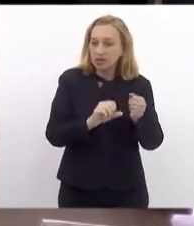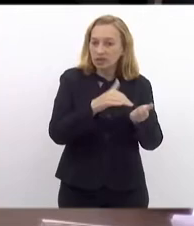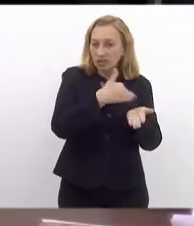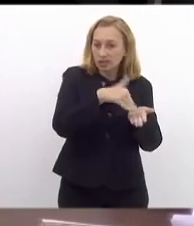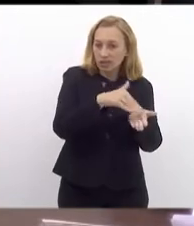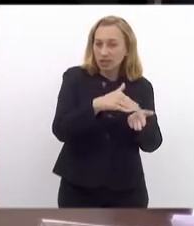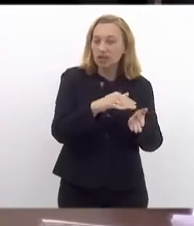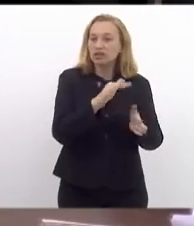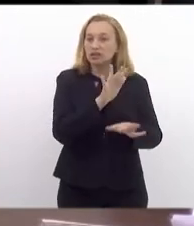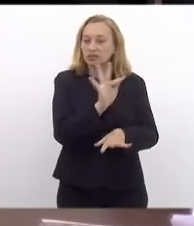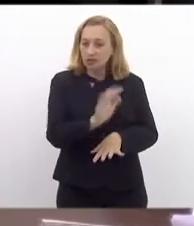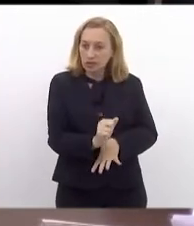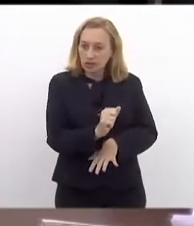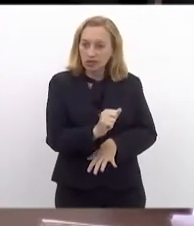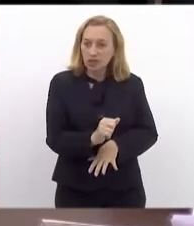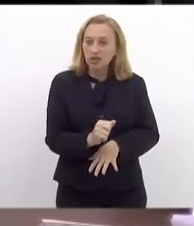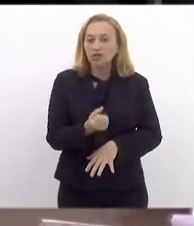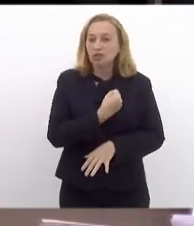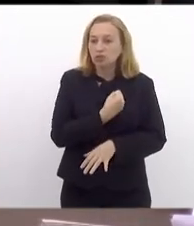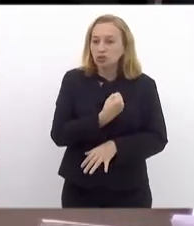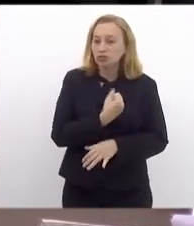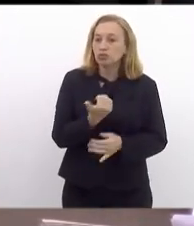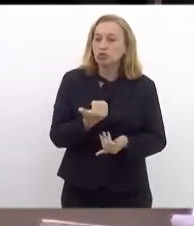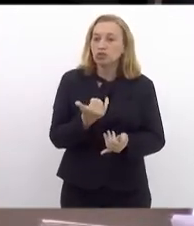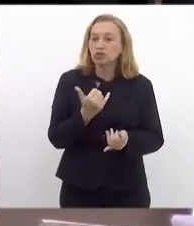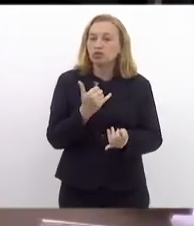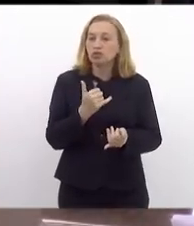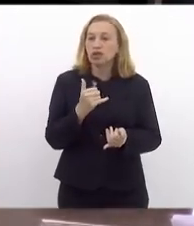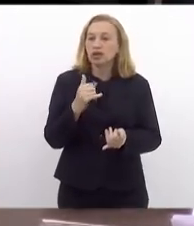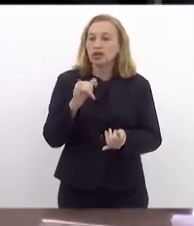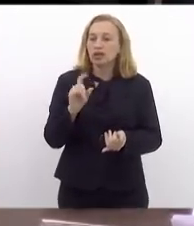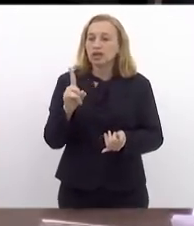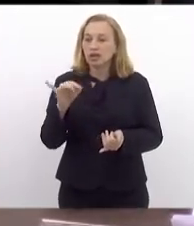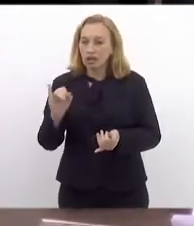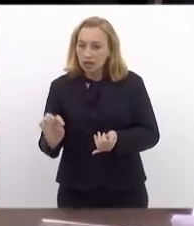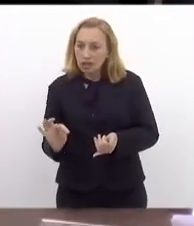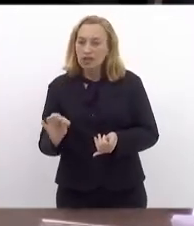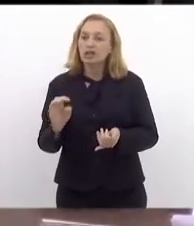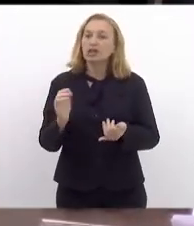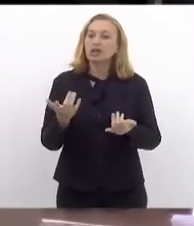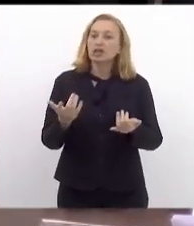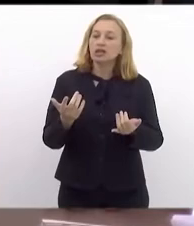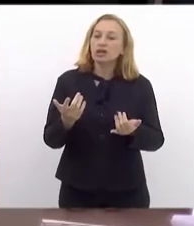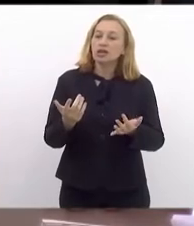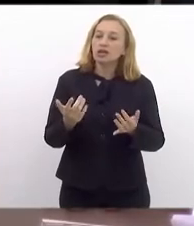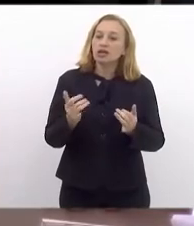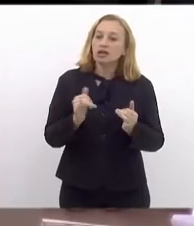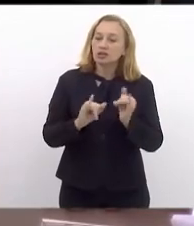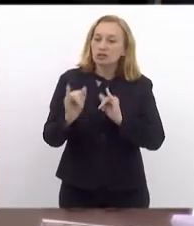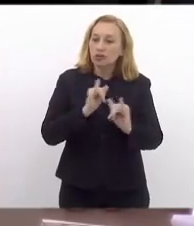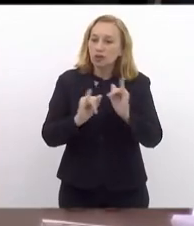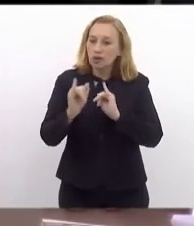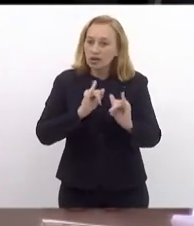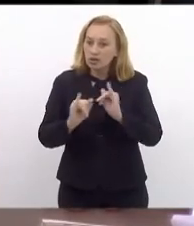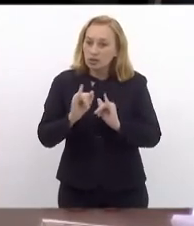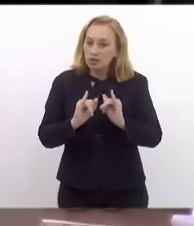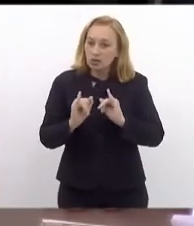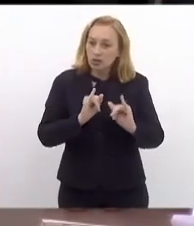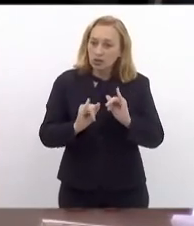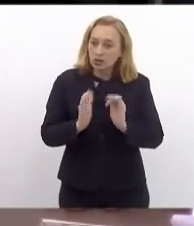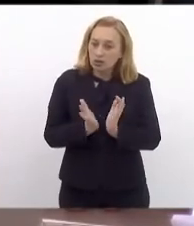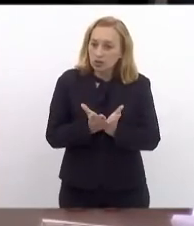fazenda com os dados da ncm do produto da cnae de atividade pela pelo lucro real lucro presumido